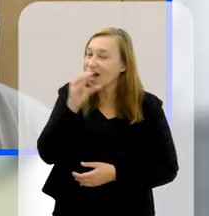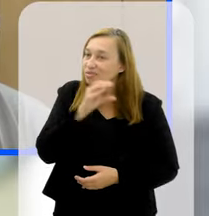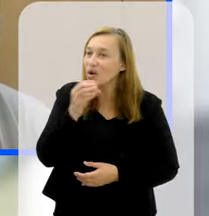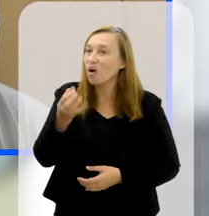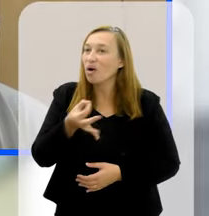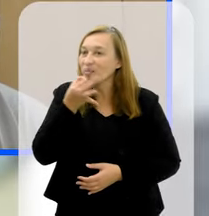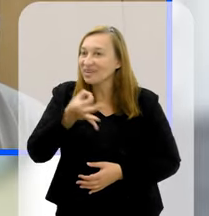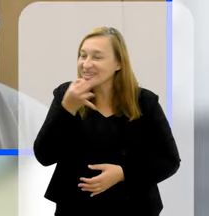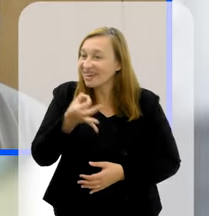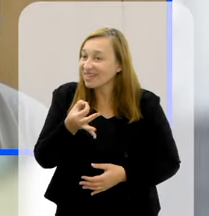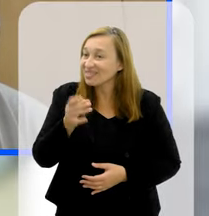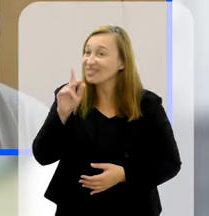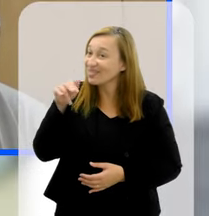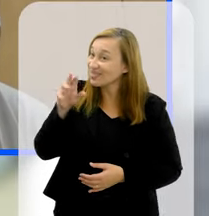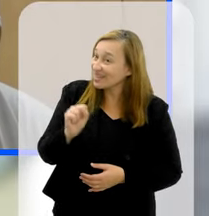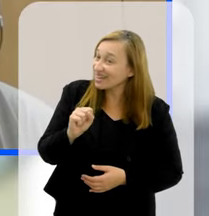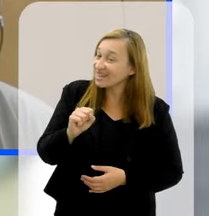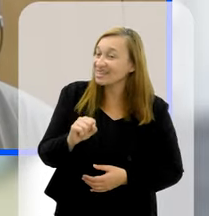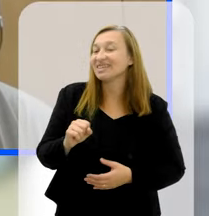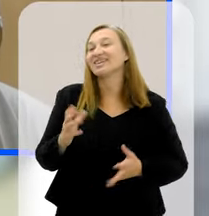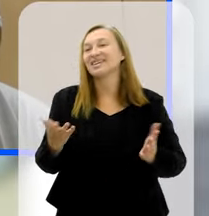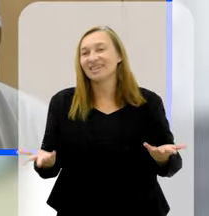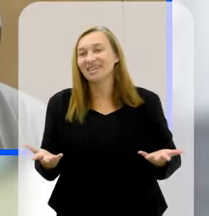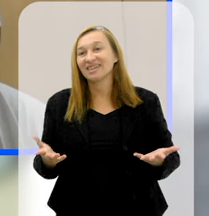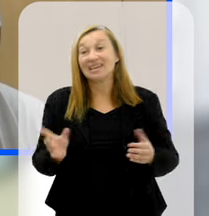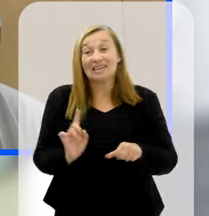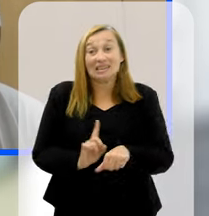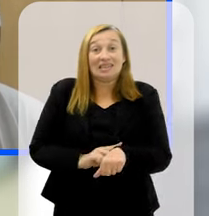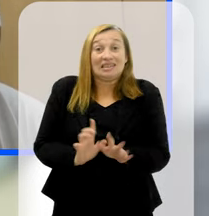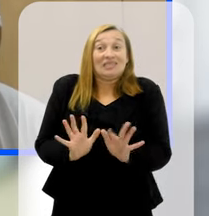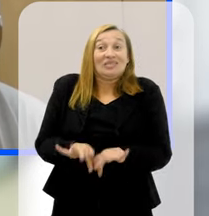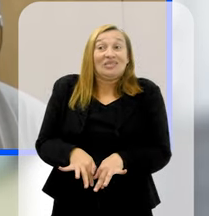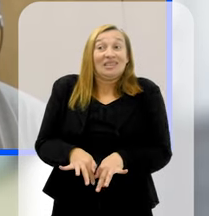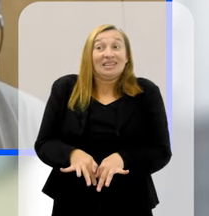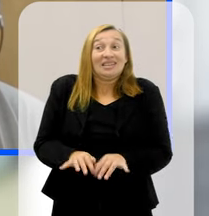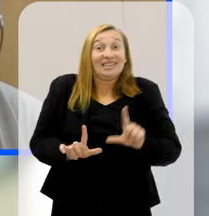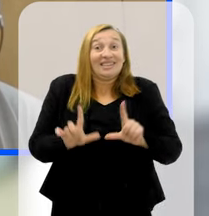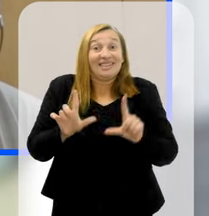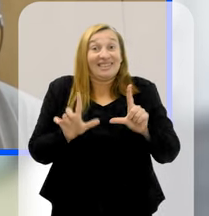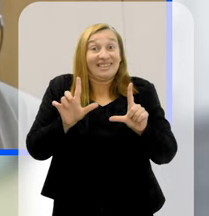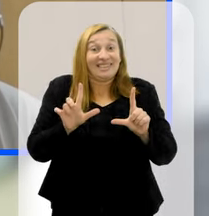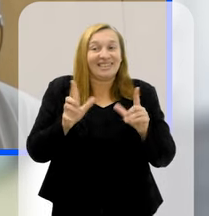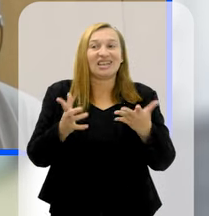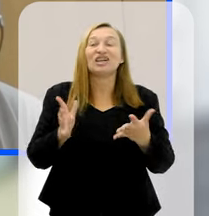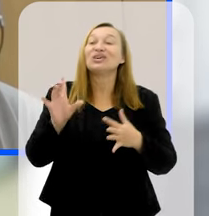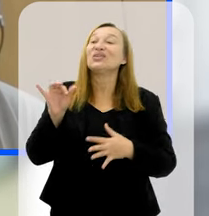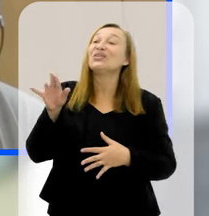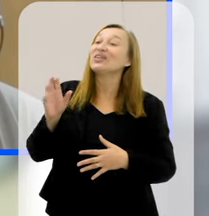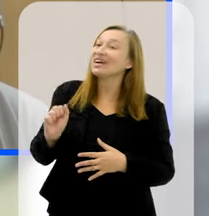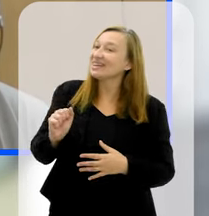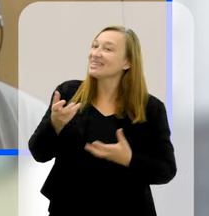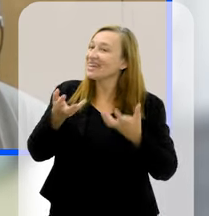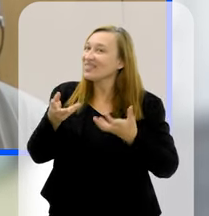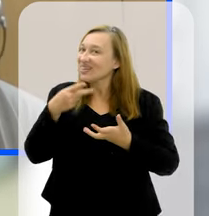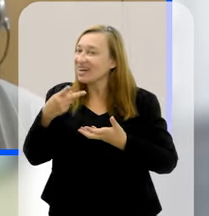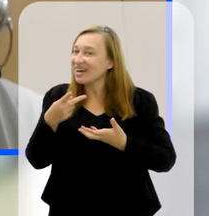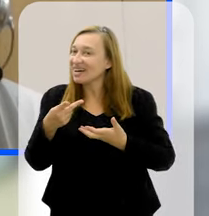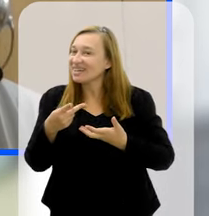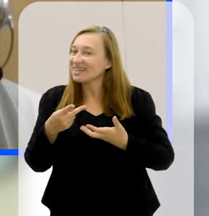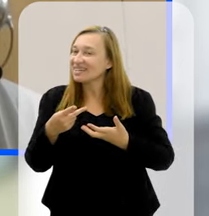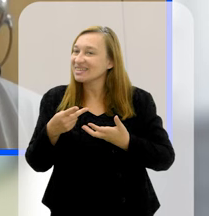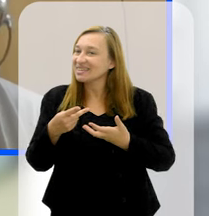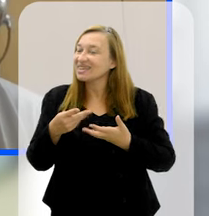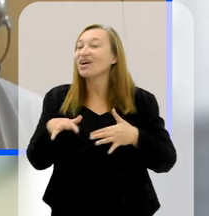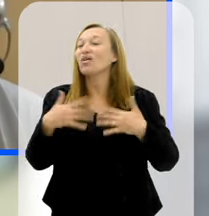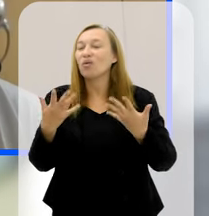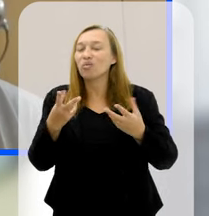rapidamente, deixa eu ouvir a opinião aqui do Lucas, né, da percepção dele. Nós já estamos chegando no finalzinho do programa. O Lucas está ali querendo